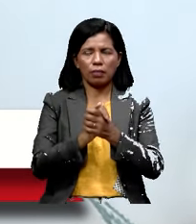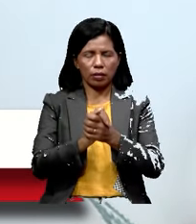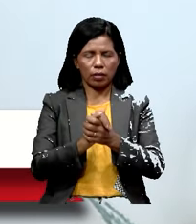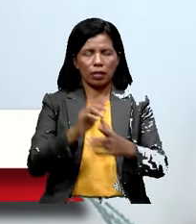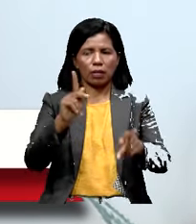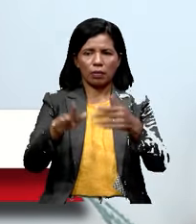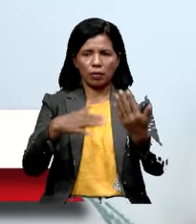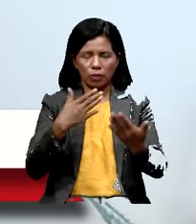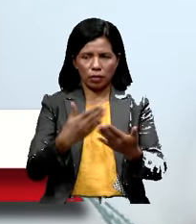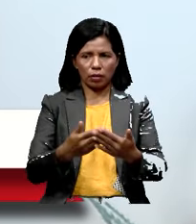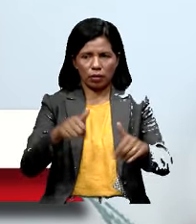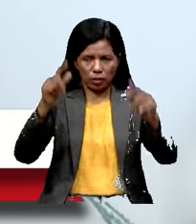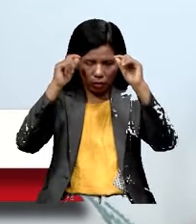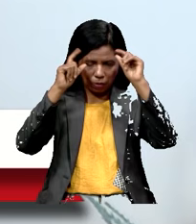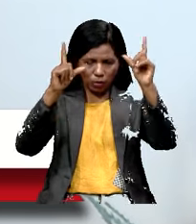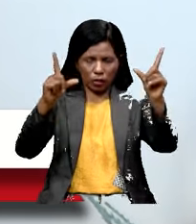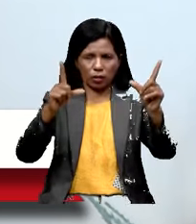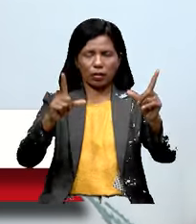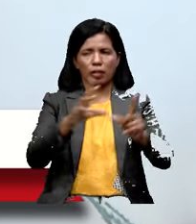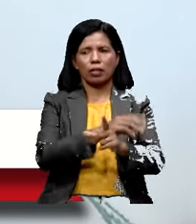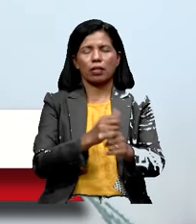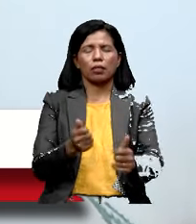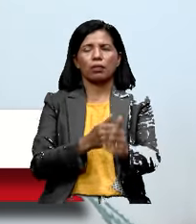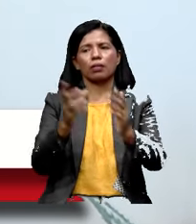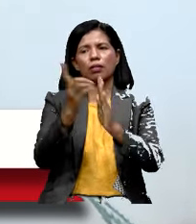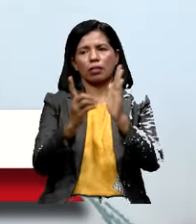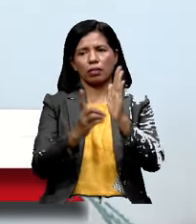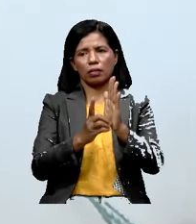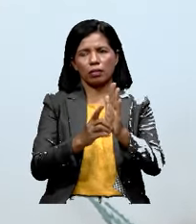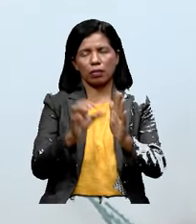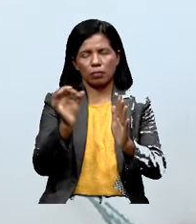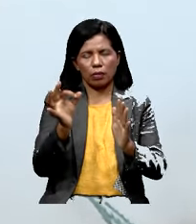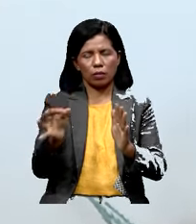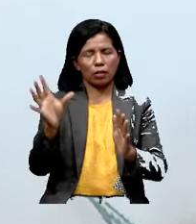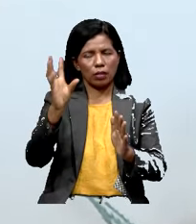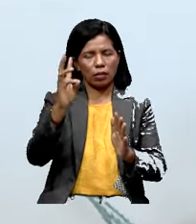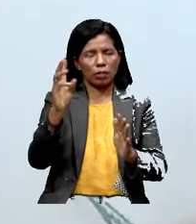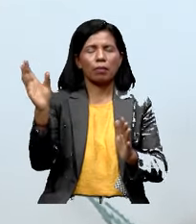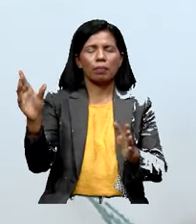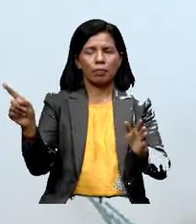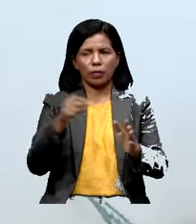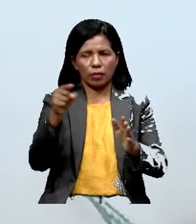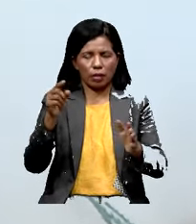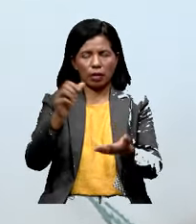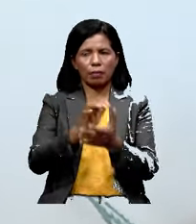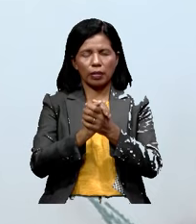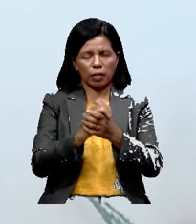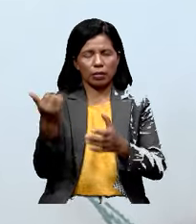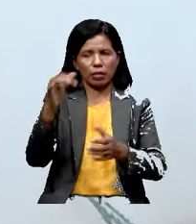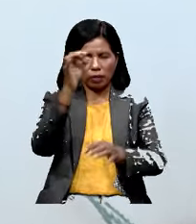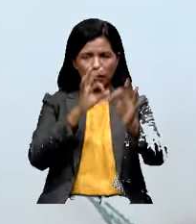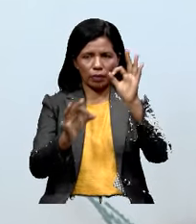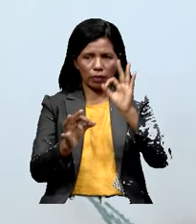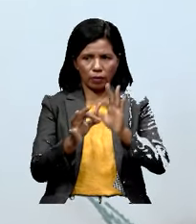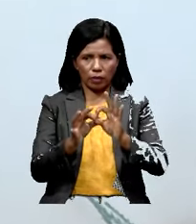serani sira ia Timor laran tomak ida betur dado sira 96% ne bele hametin liutan sir na fiar ho dene ne sir na fiar